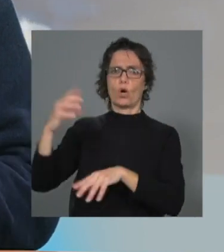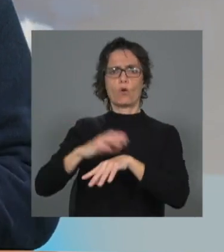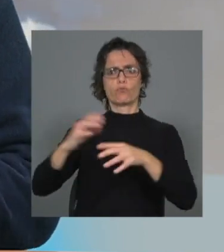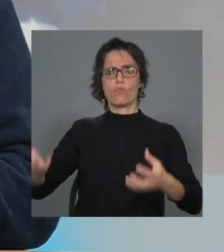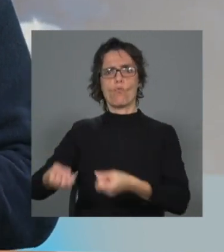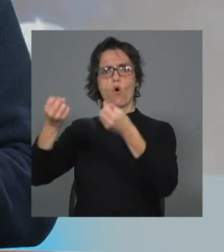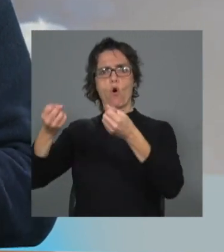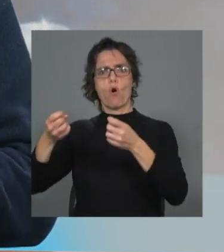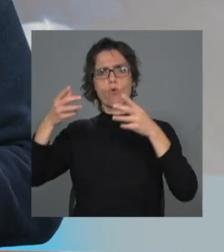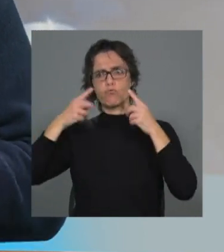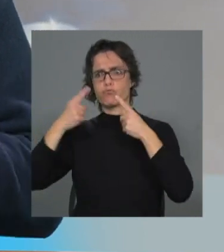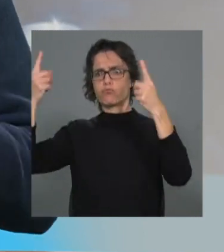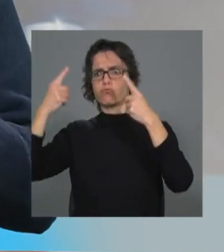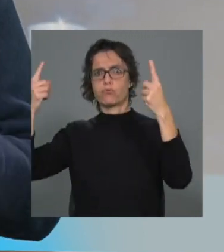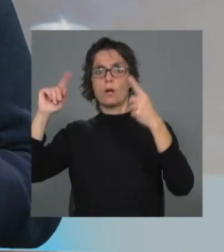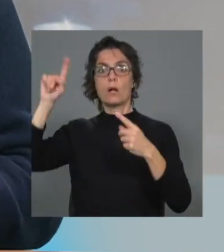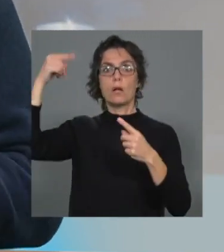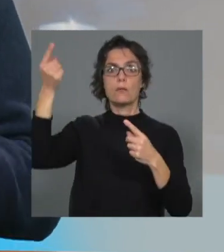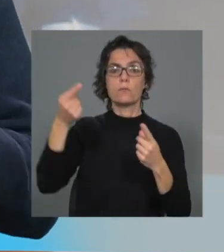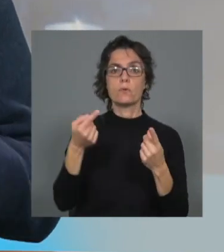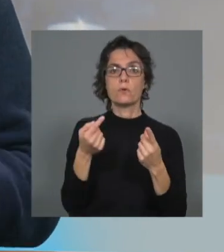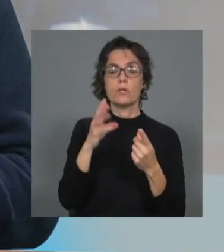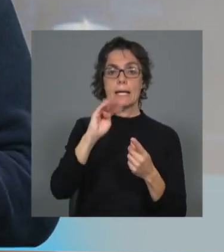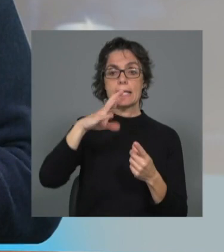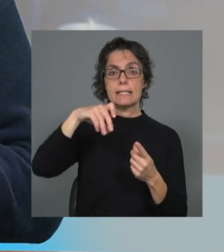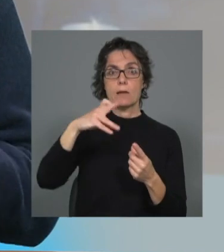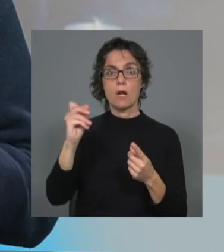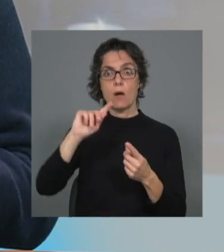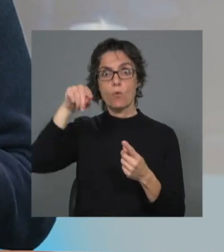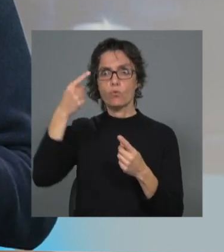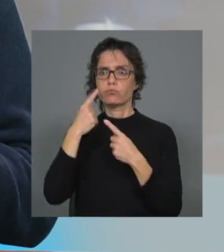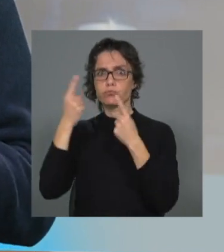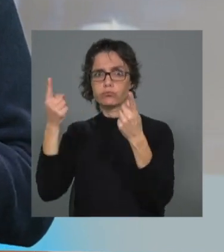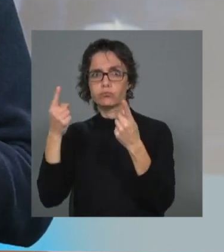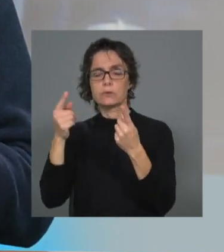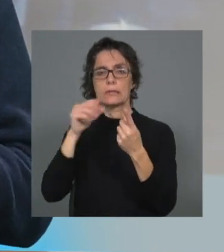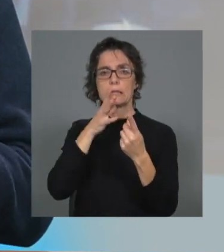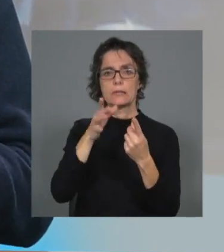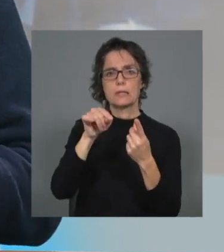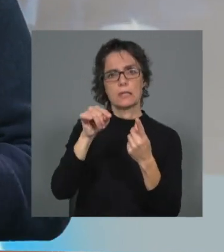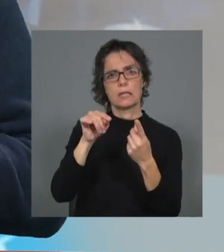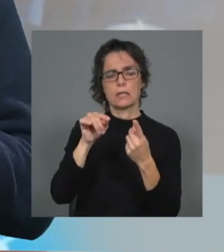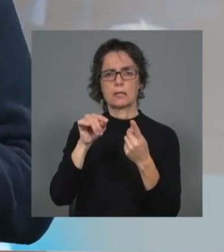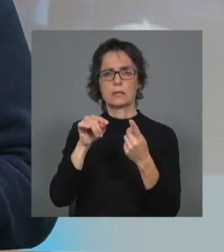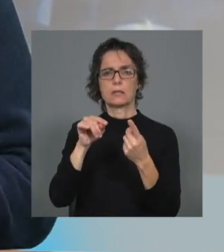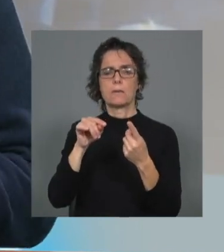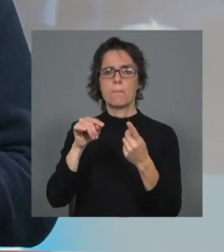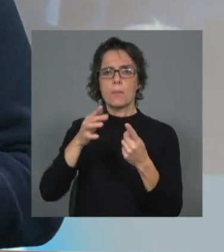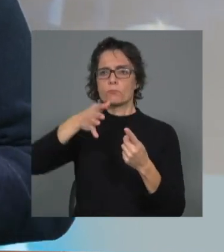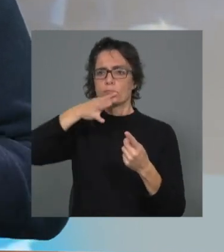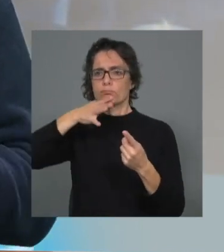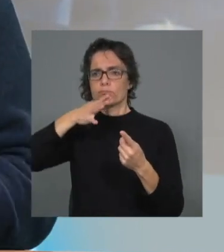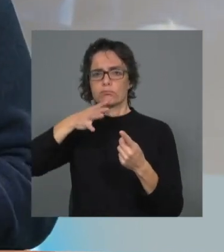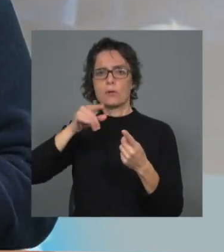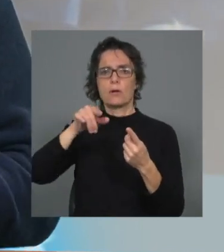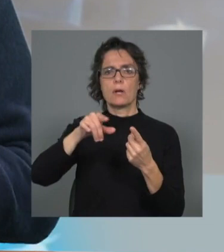tarde, Simeão já vai fazer uma segunda anunciação, uma segunda profecia, que ele será sinal de contradição. E este sinal de